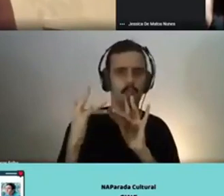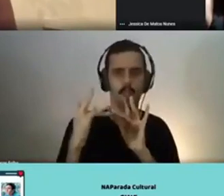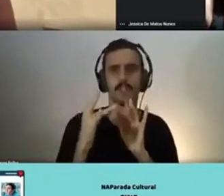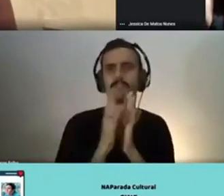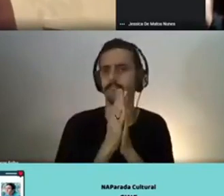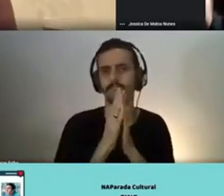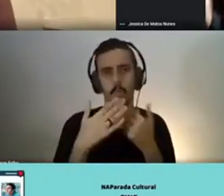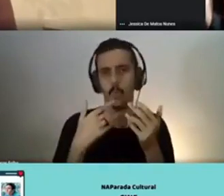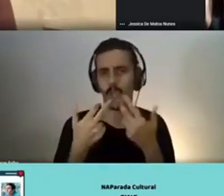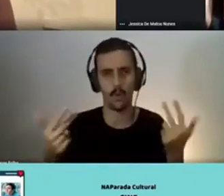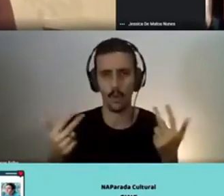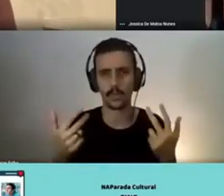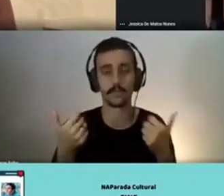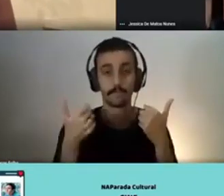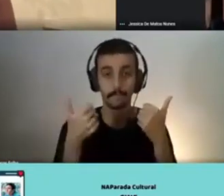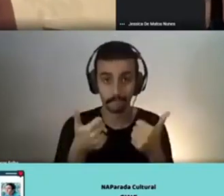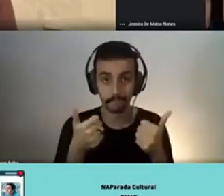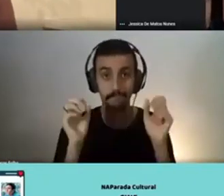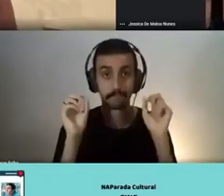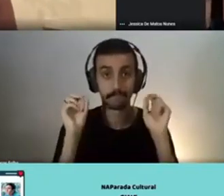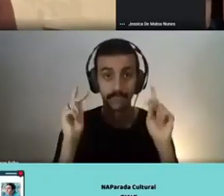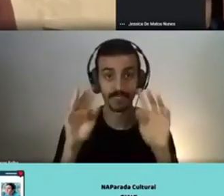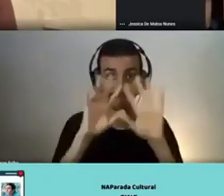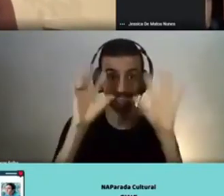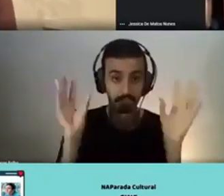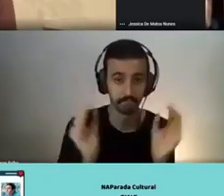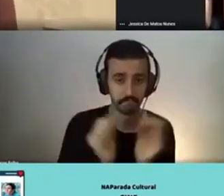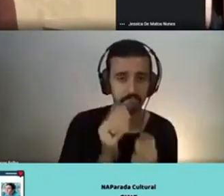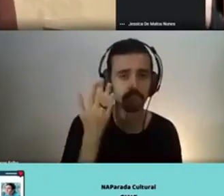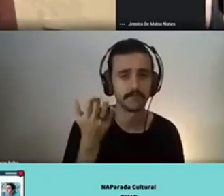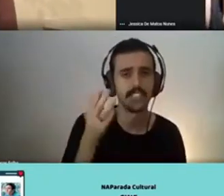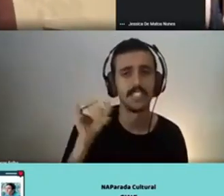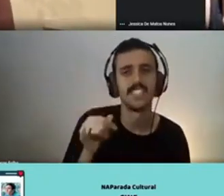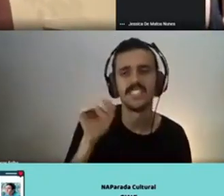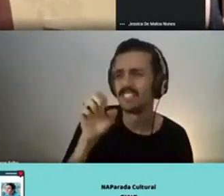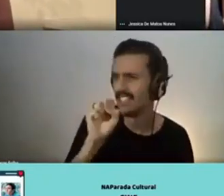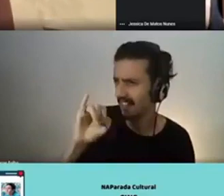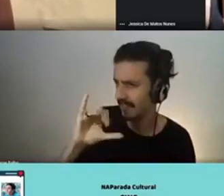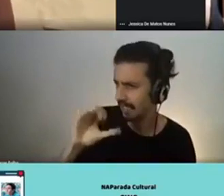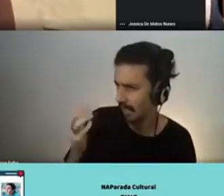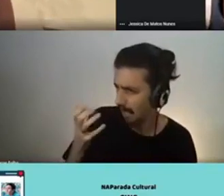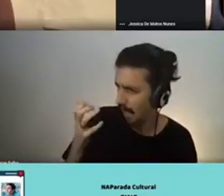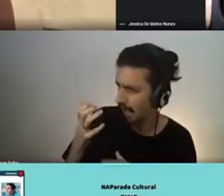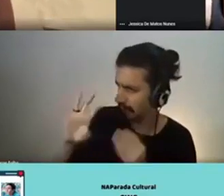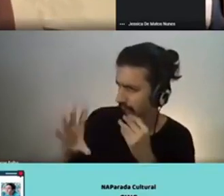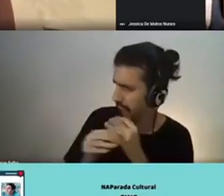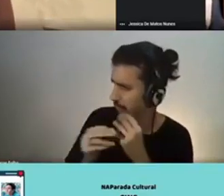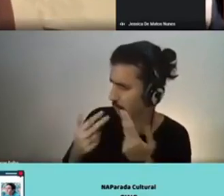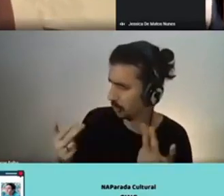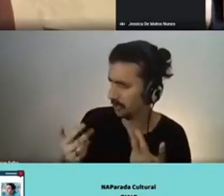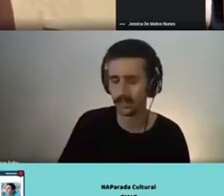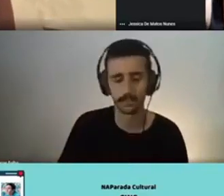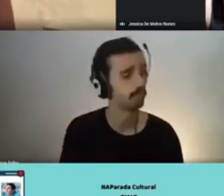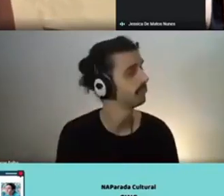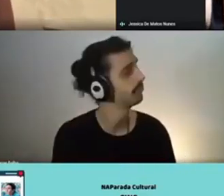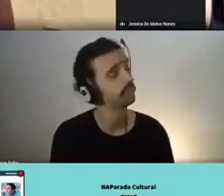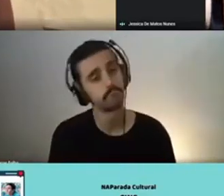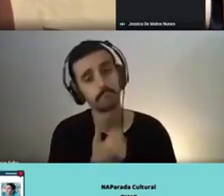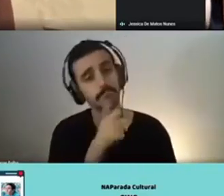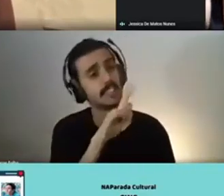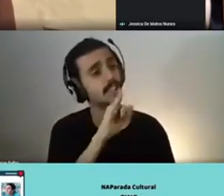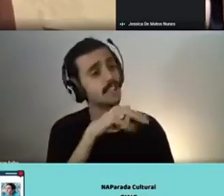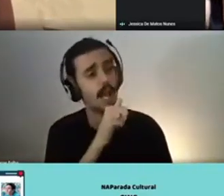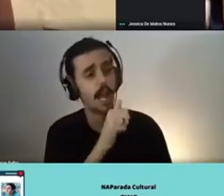isso. Não sei se tu tem mais alguma coisa que queira trazer. Não, Giana, acho que é isso. Agradecer